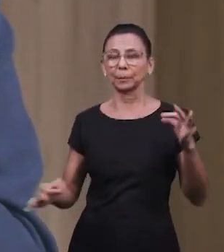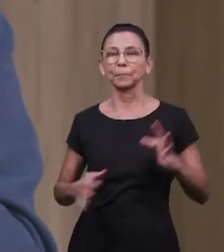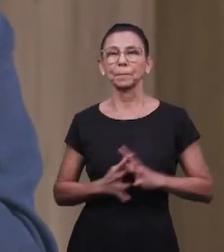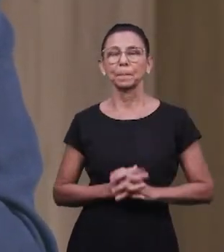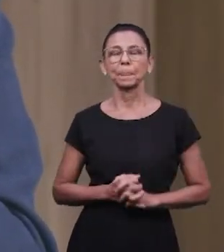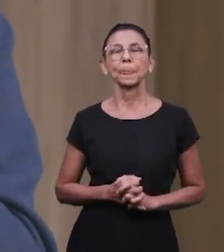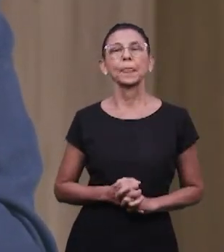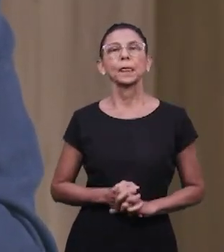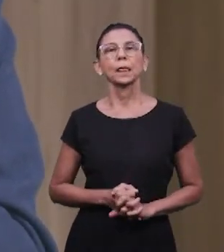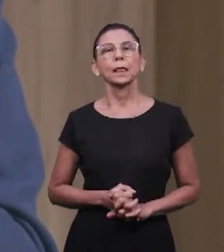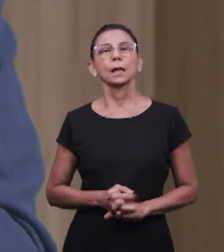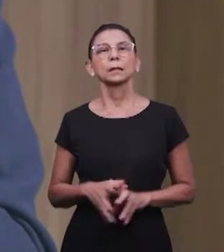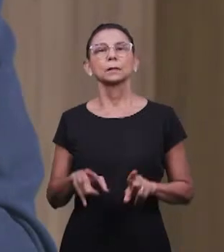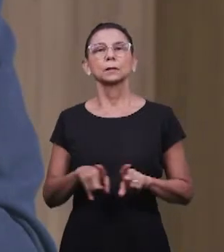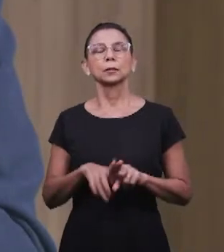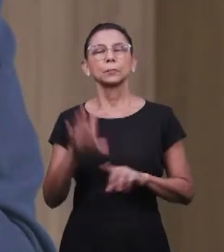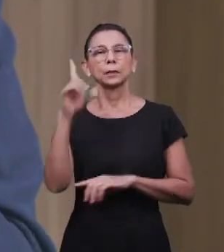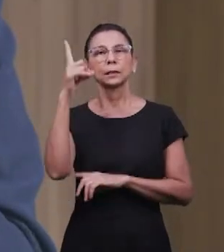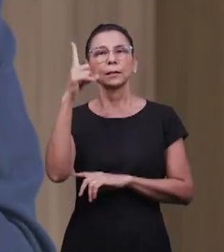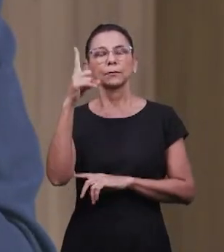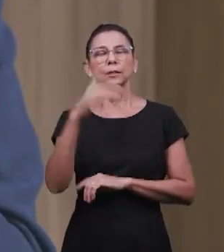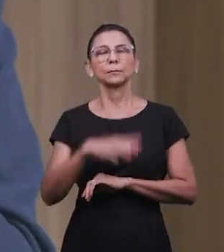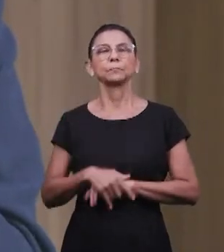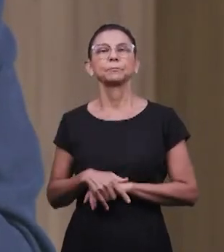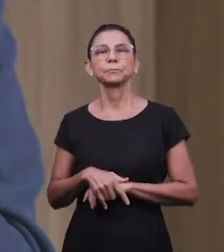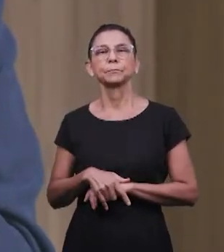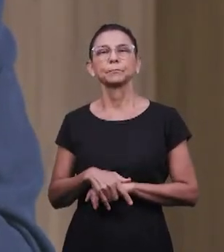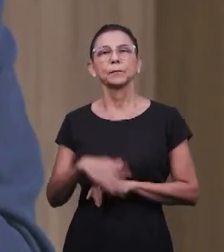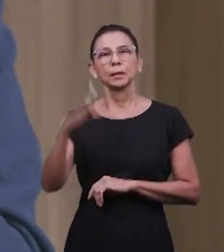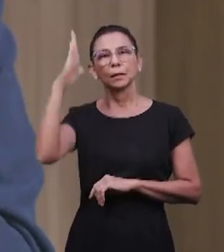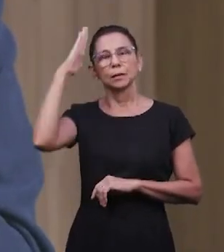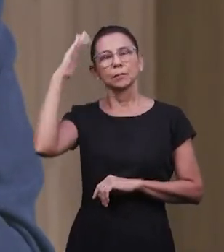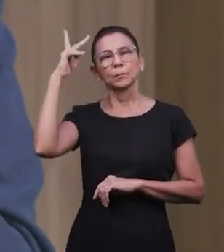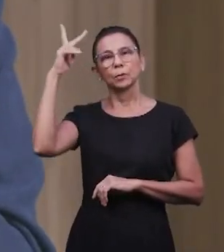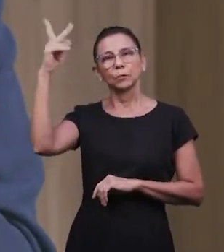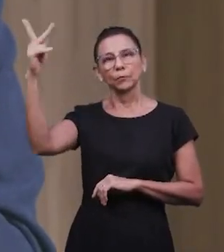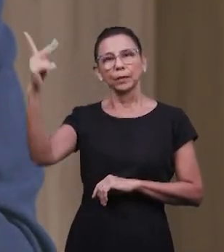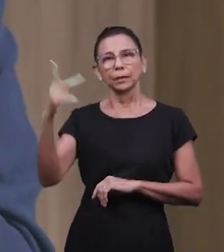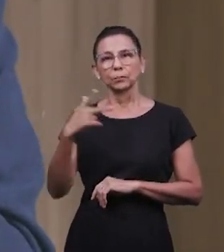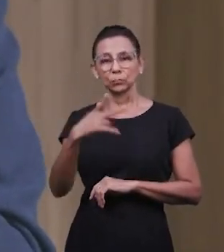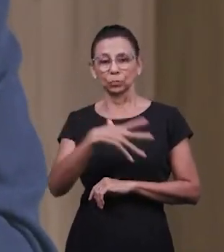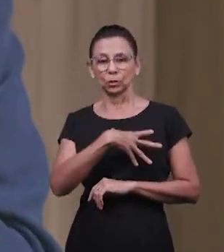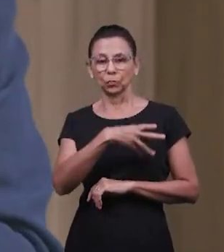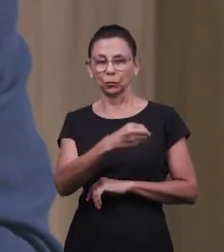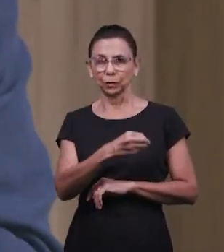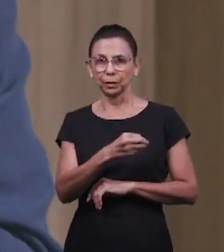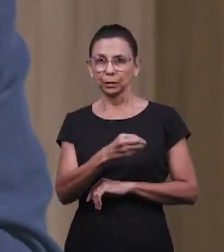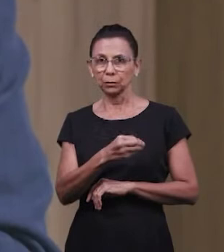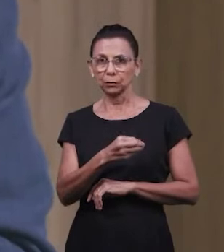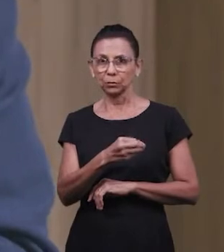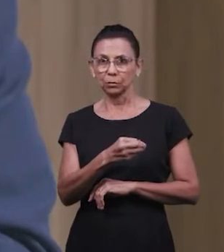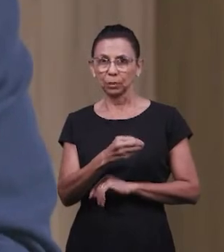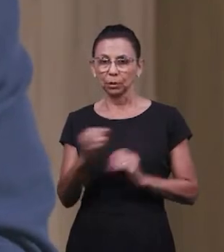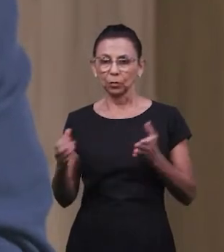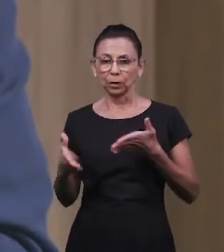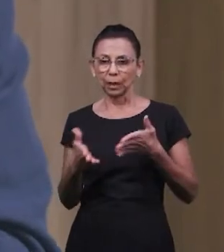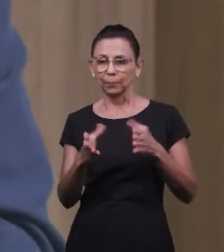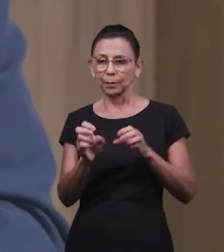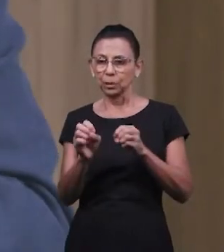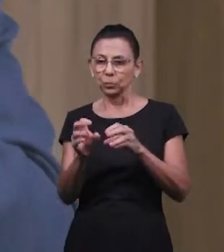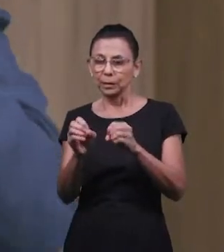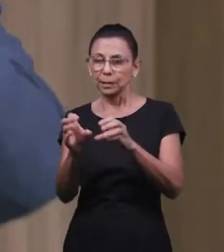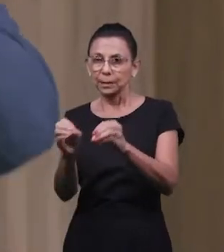Provérbios, ensina o teu filho o caminho que deve andar, até quando crescer não desviará dele. Ele pode desviar, ele pode ir para outro